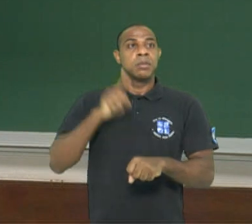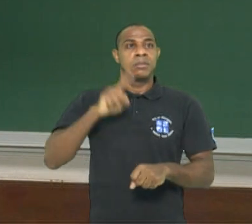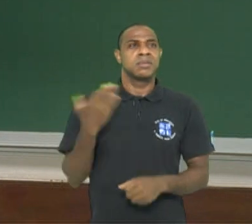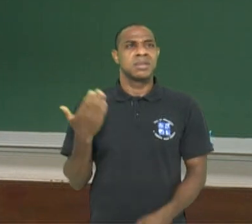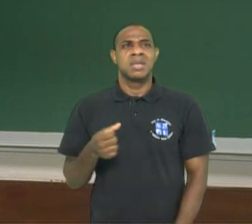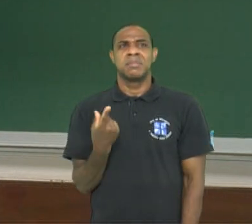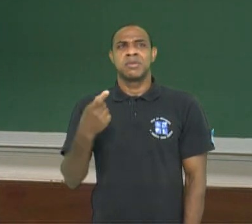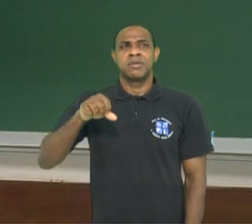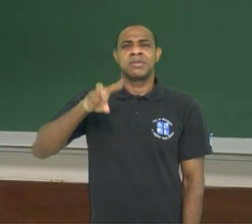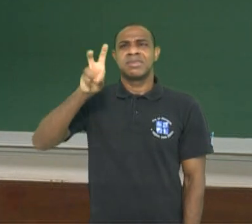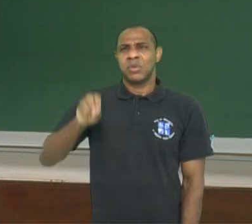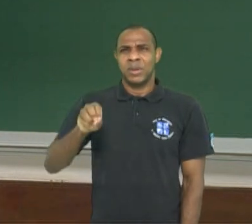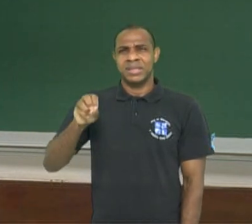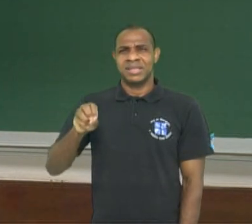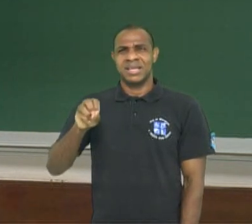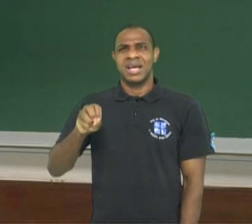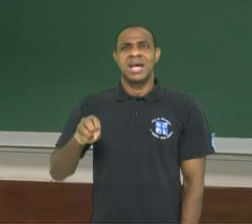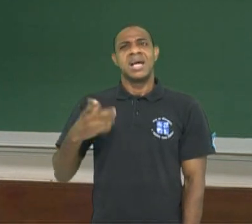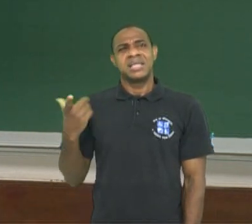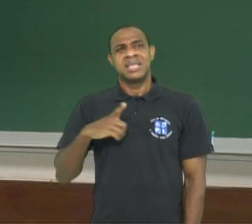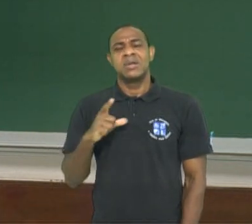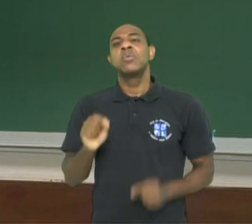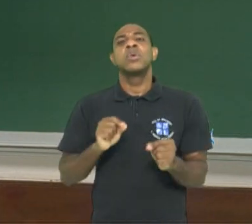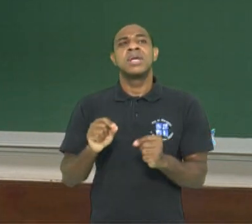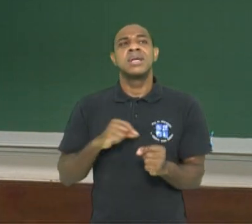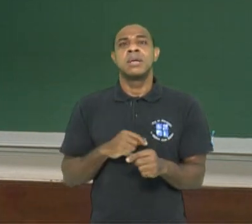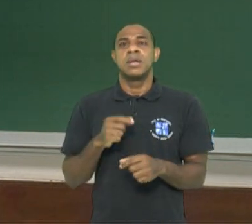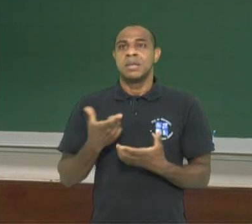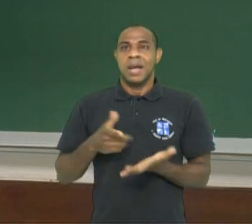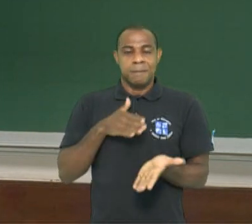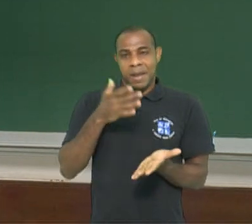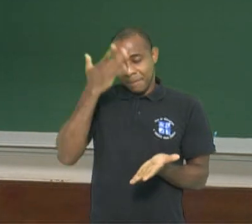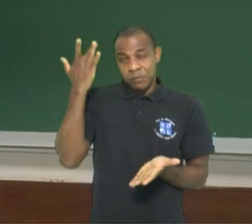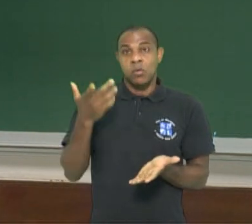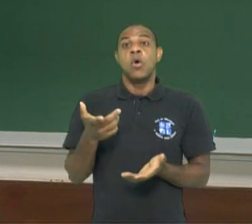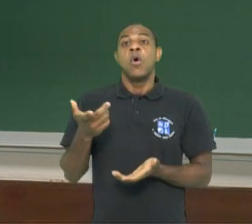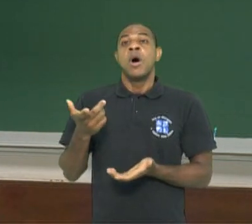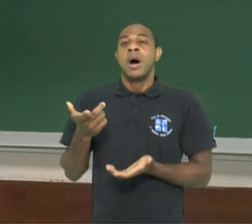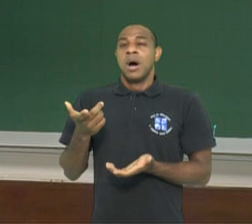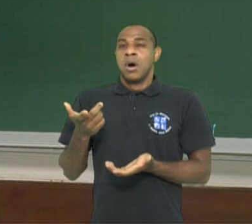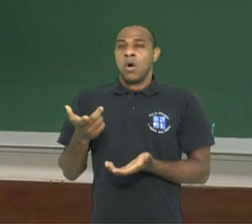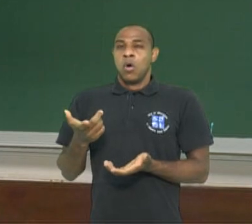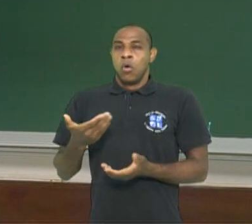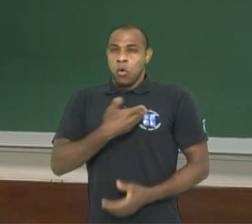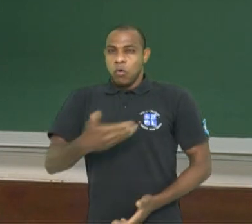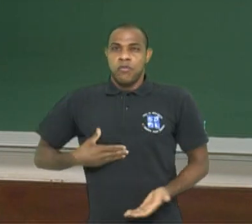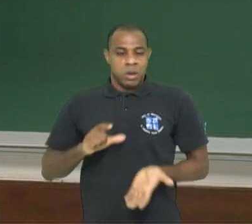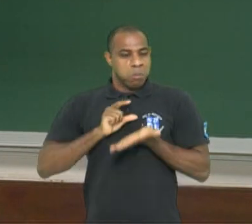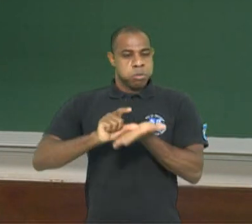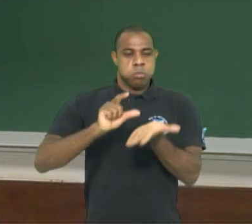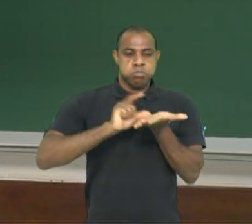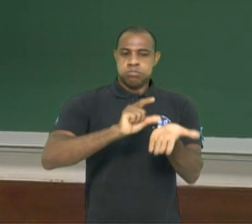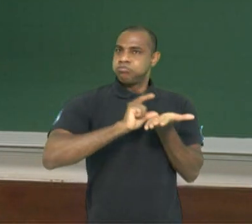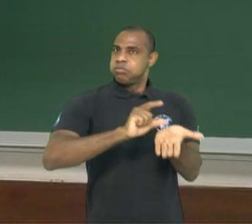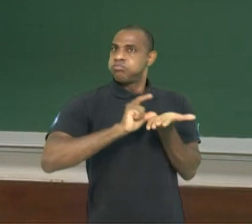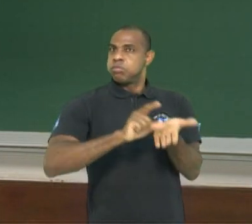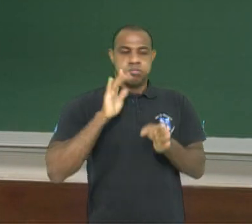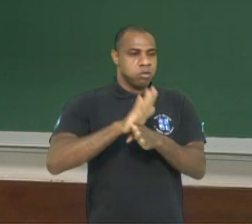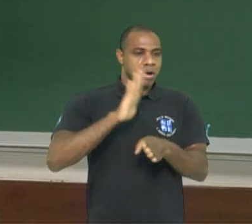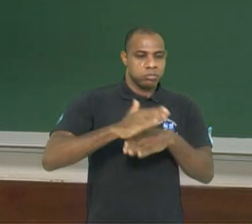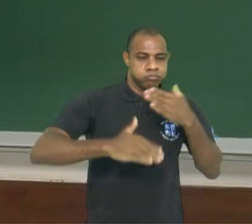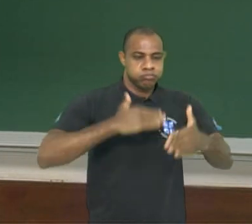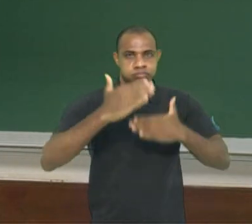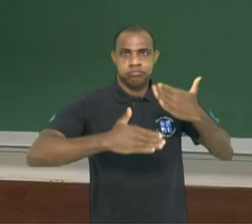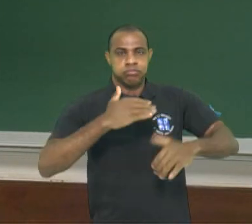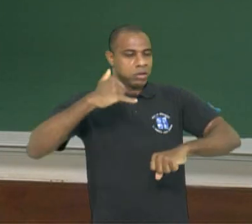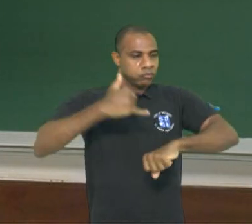década de 50, onde, por conta dos investimentos que o governo federal fez em obras de infraestrutura, fez com que